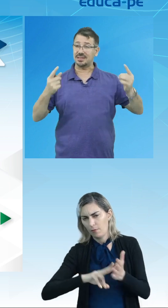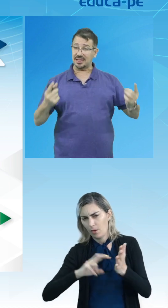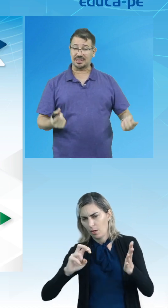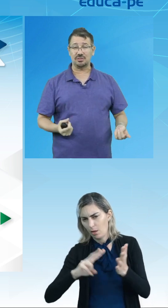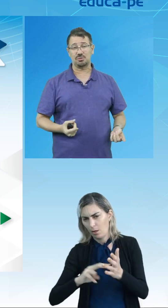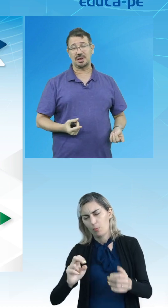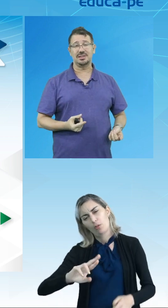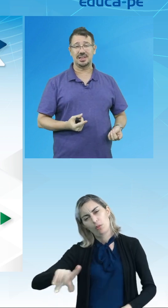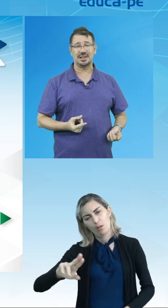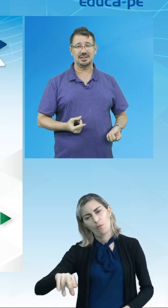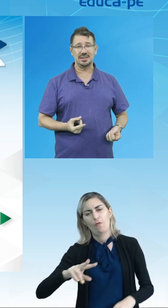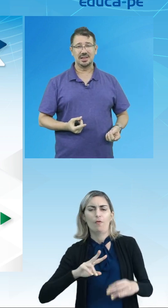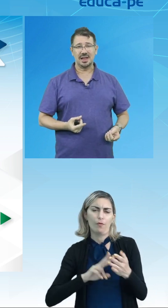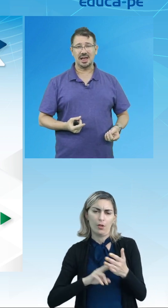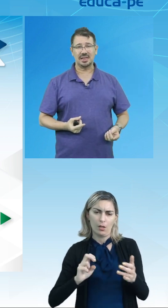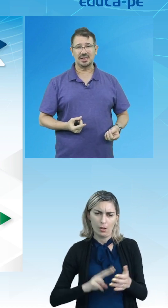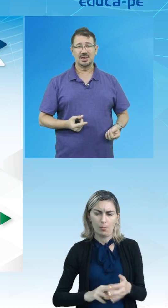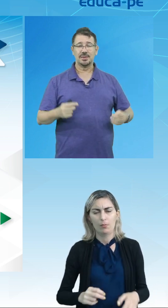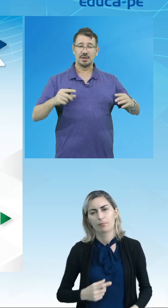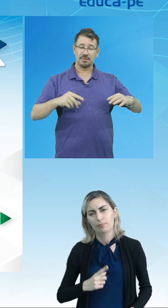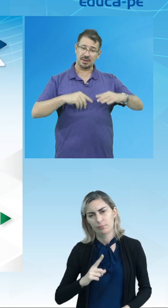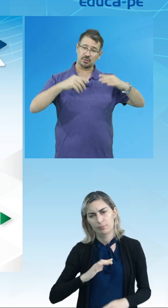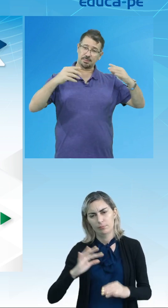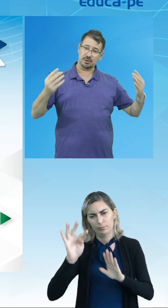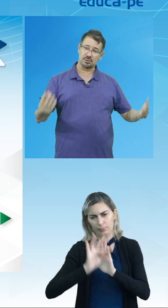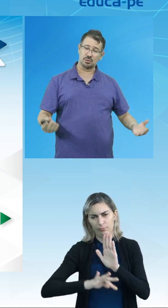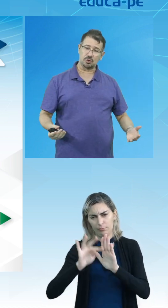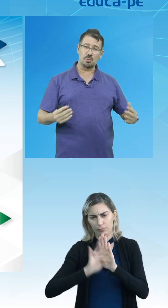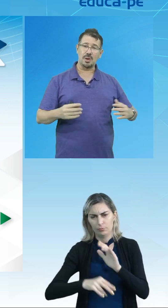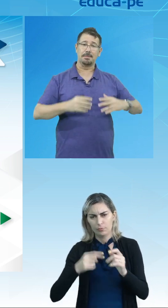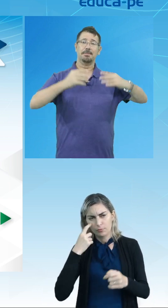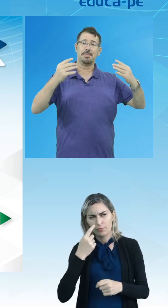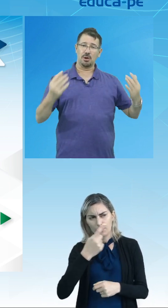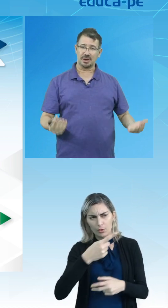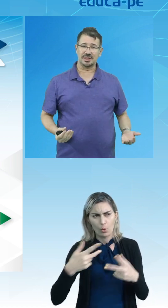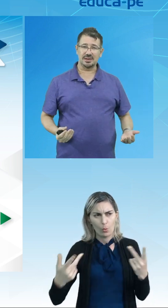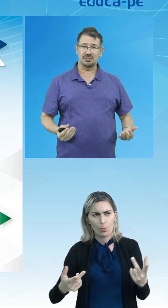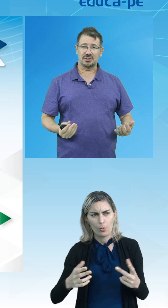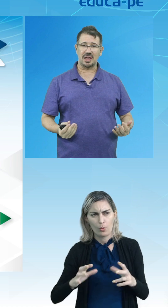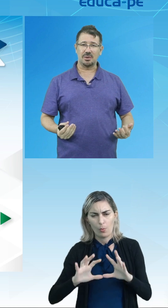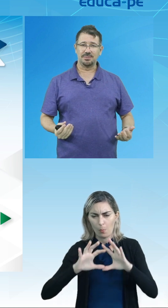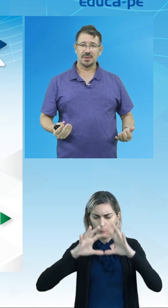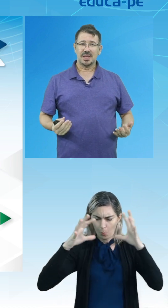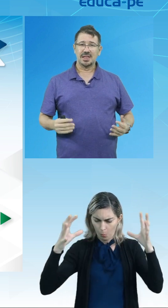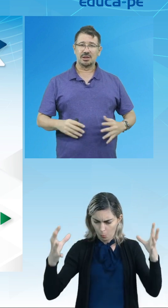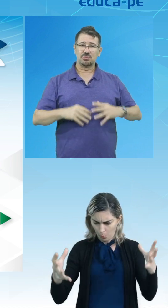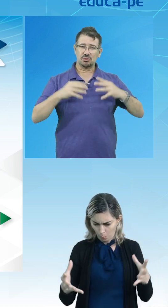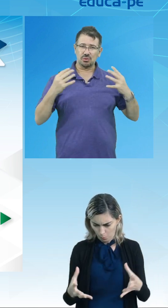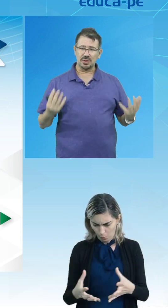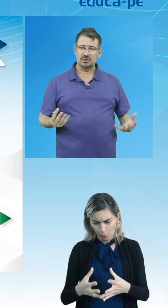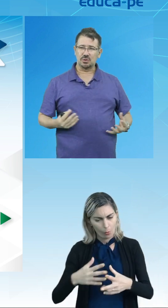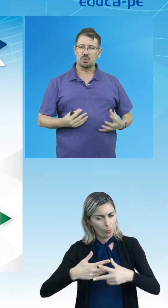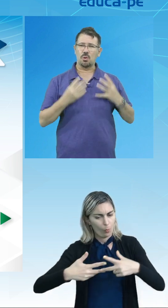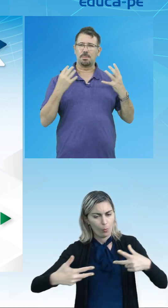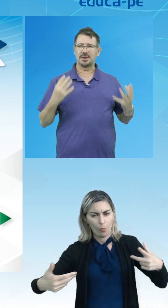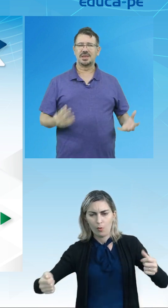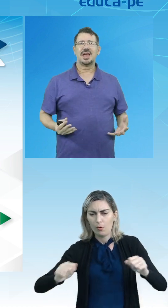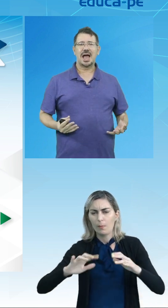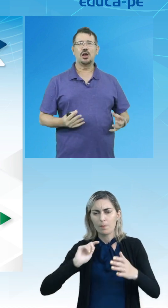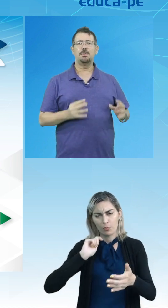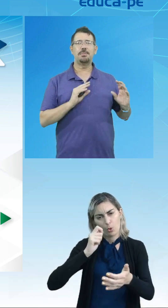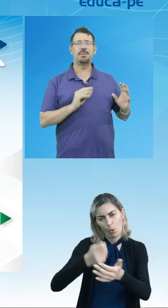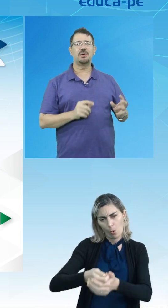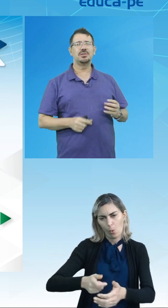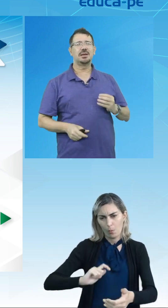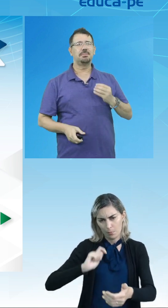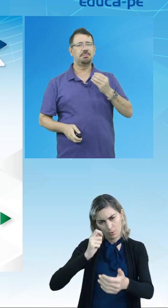uma intertextualidade aí. Veja o produto como uma bola de cristal. Então, tudo isso cumpre.